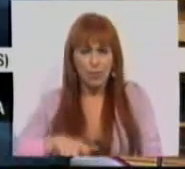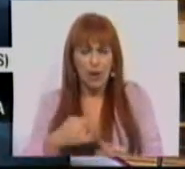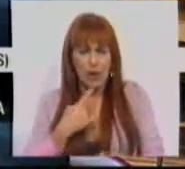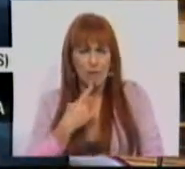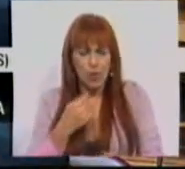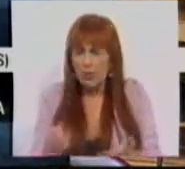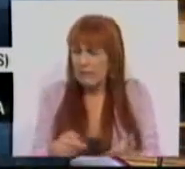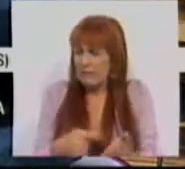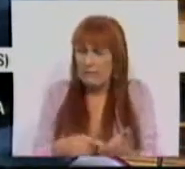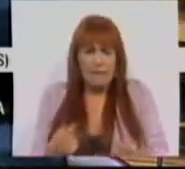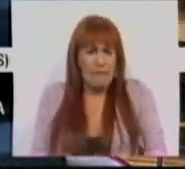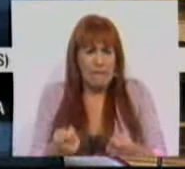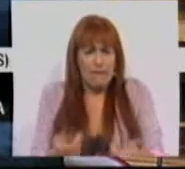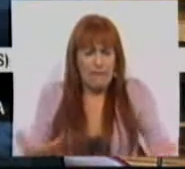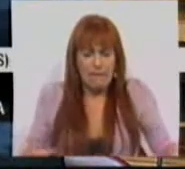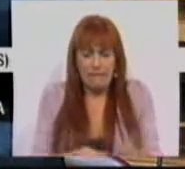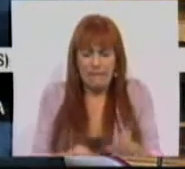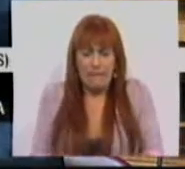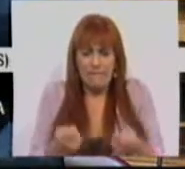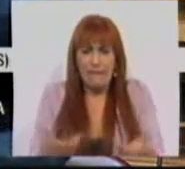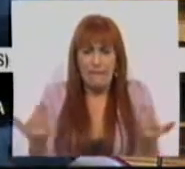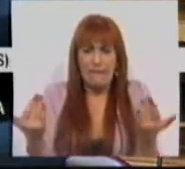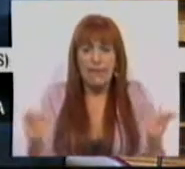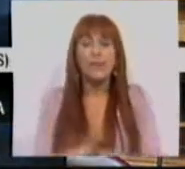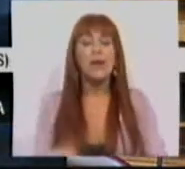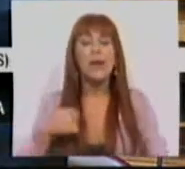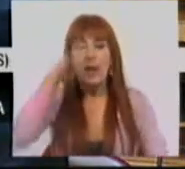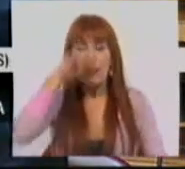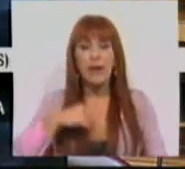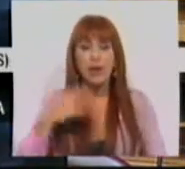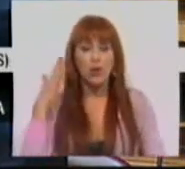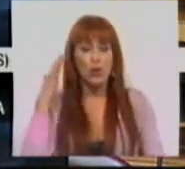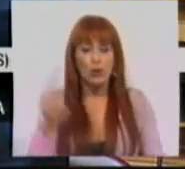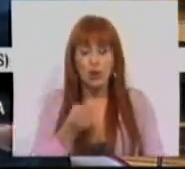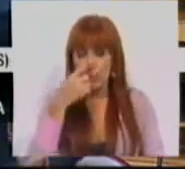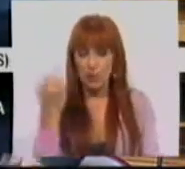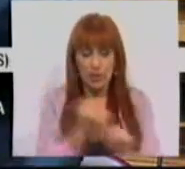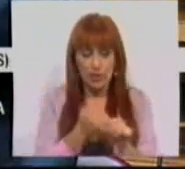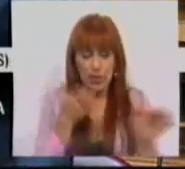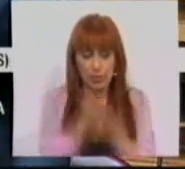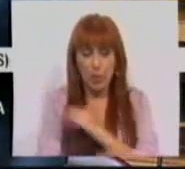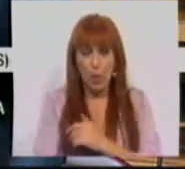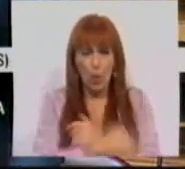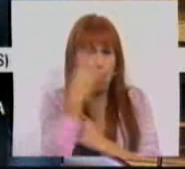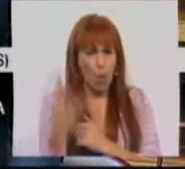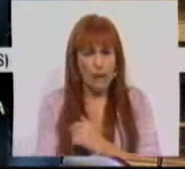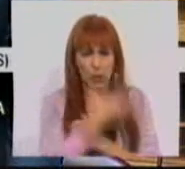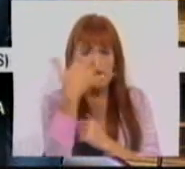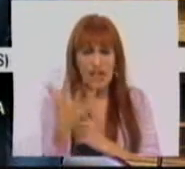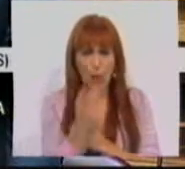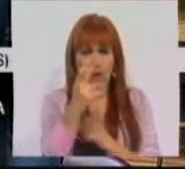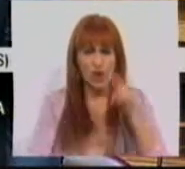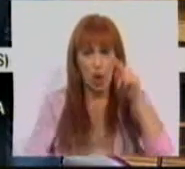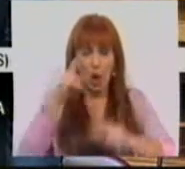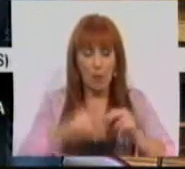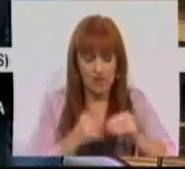tão carente de investimentos. Lembrar também que o número de postos de trabalho durante os 4, 5 anos que as